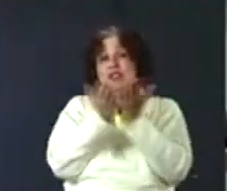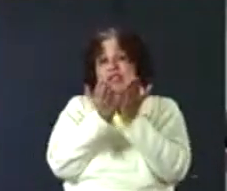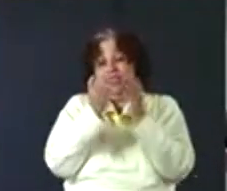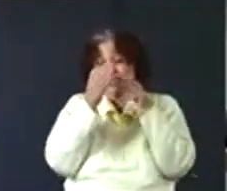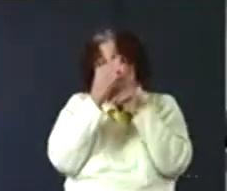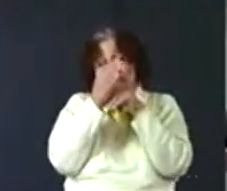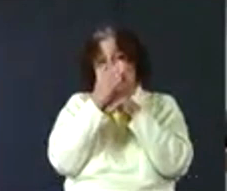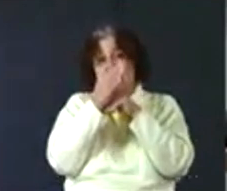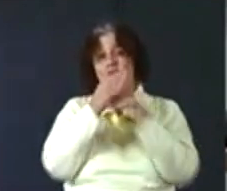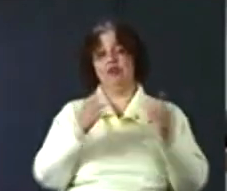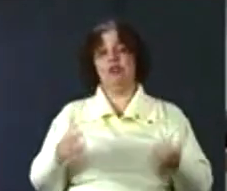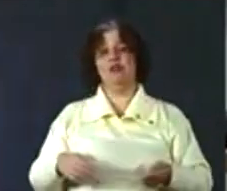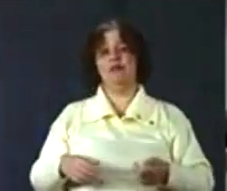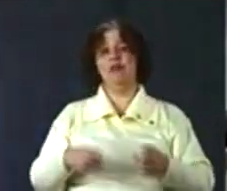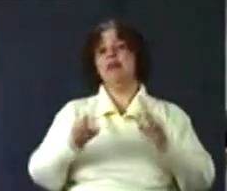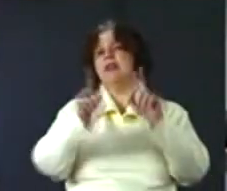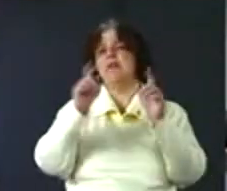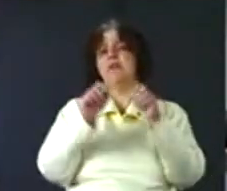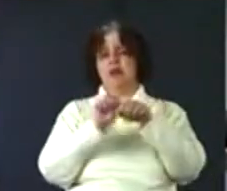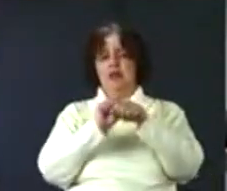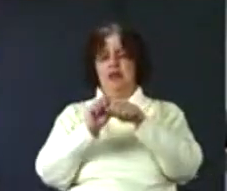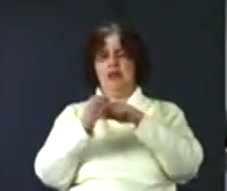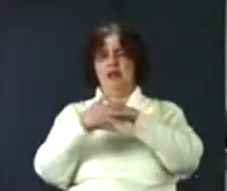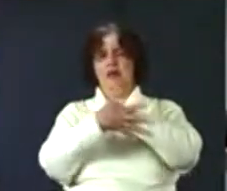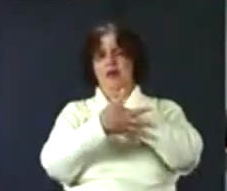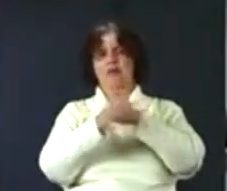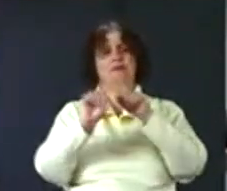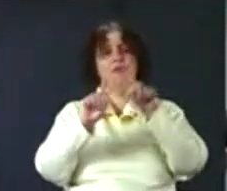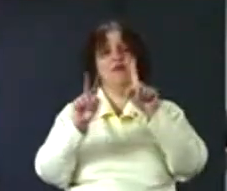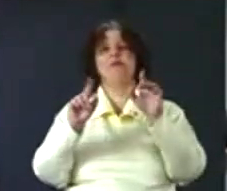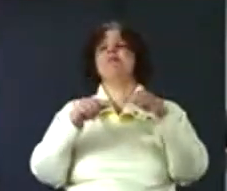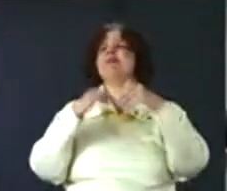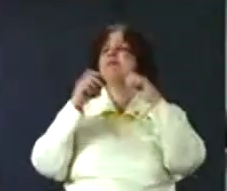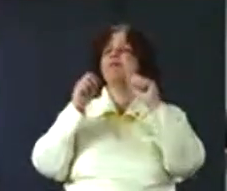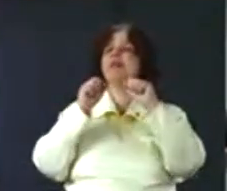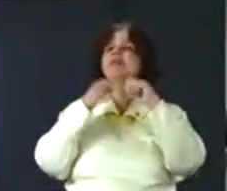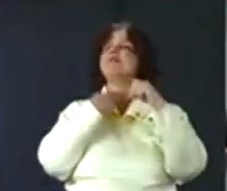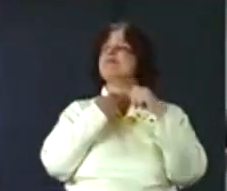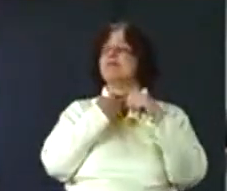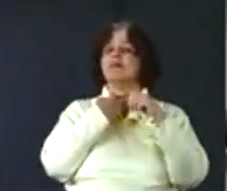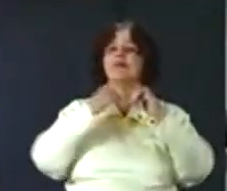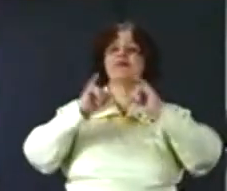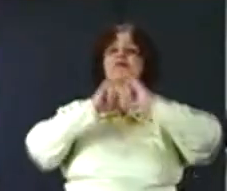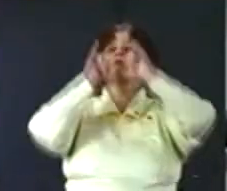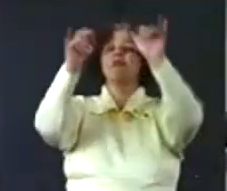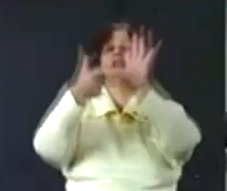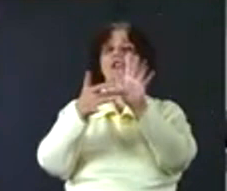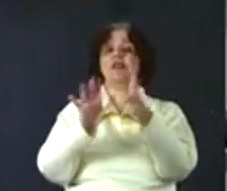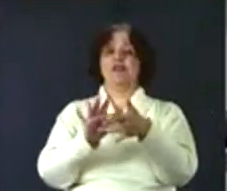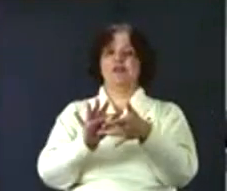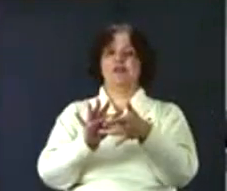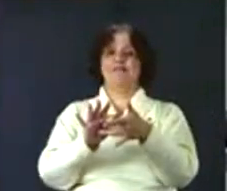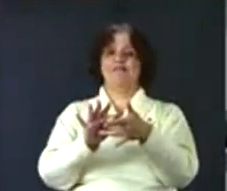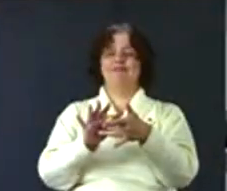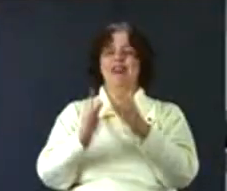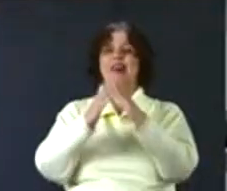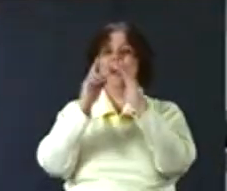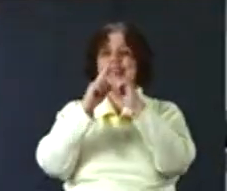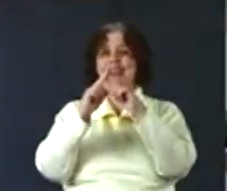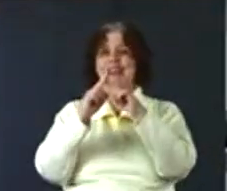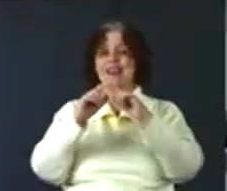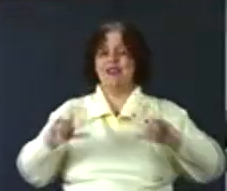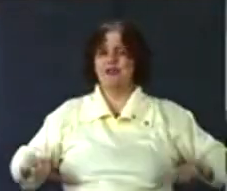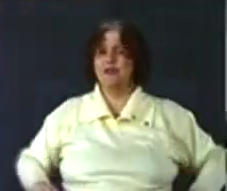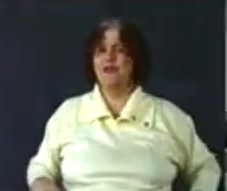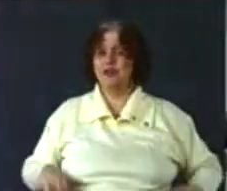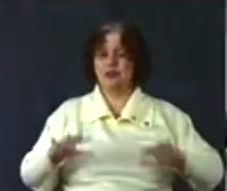Covid-19, mas estão escondidos porque não podem falar de Jesus. A igreja sofredora espalhada pelo mundo, mas o Senhor Jesus está